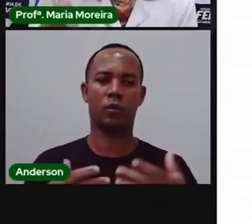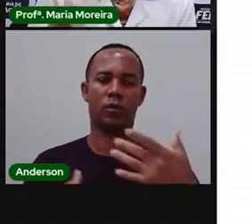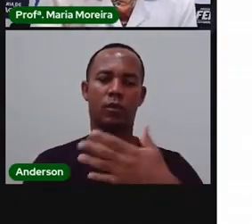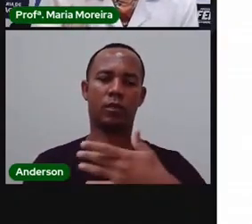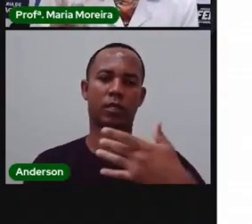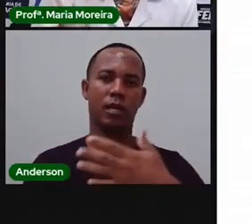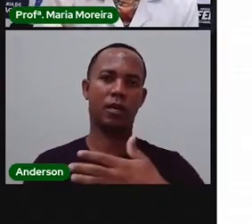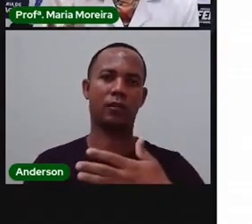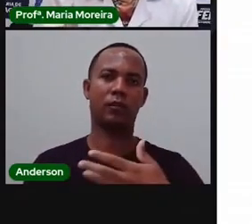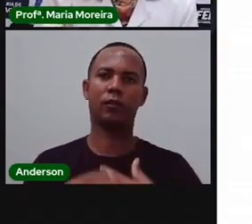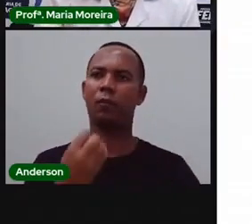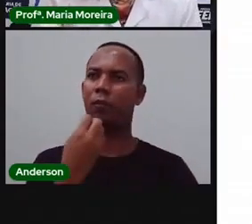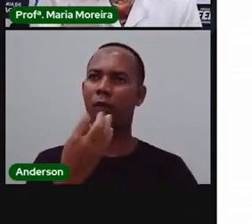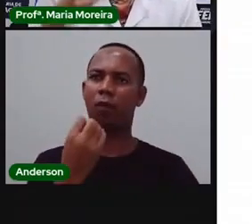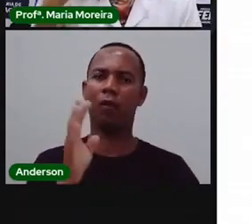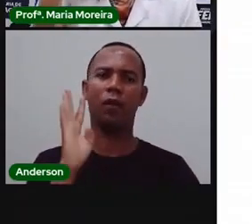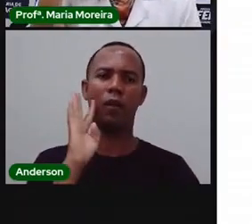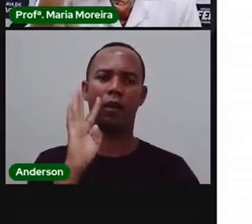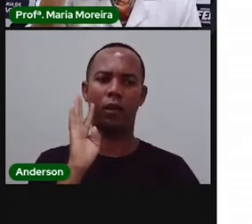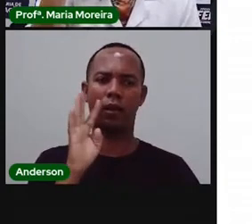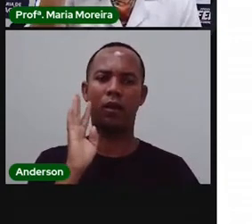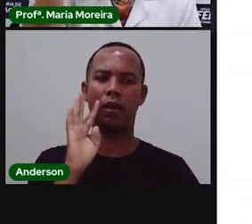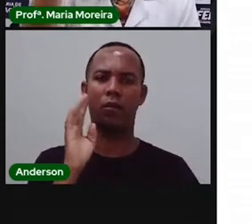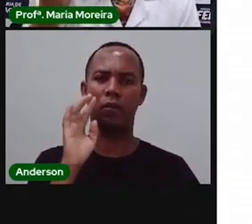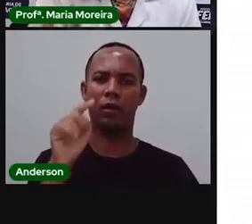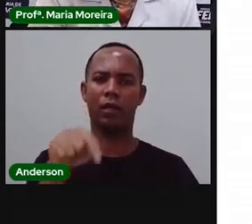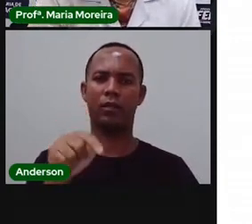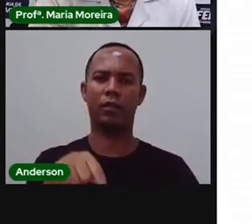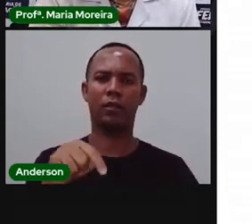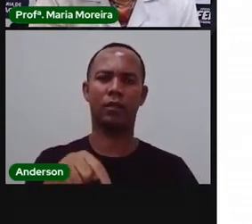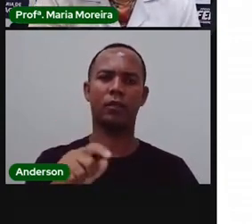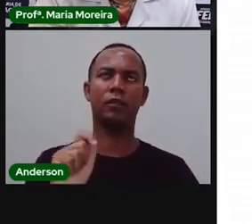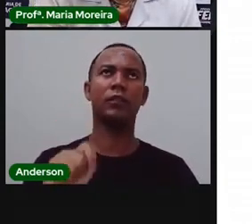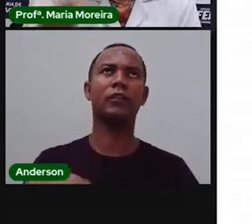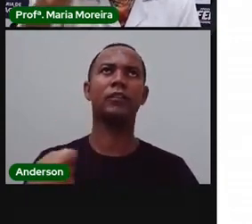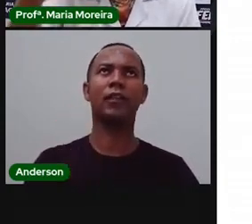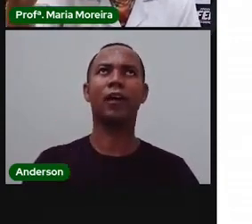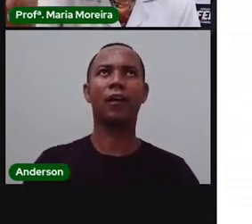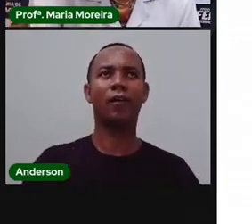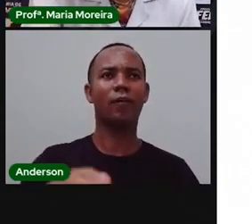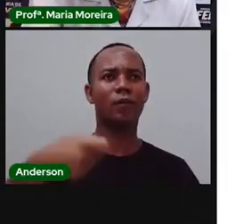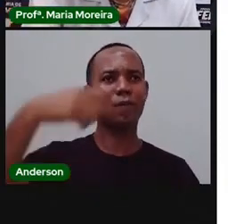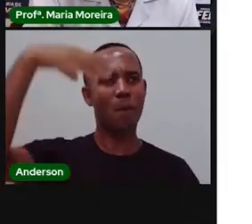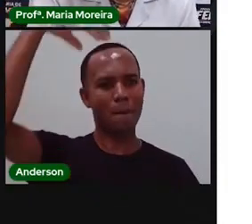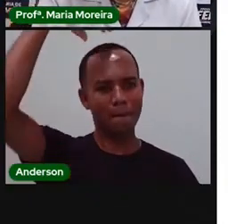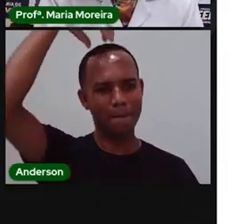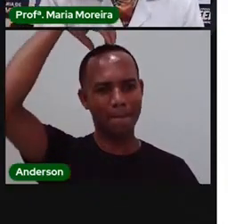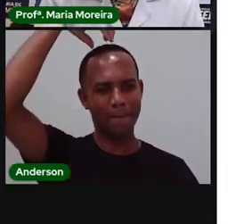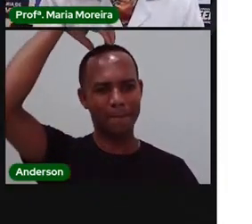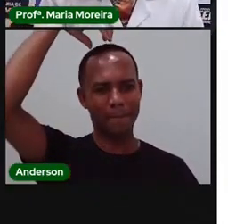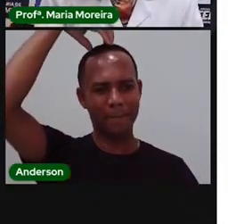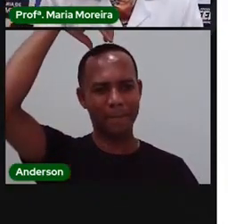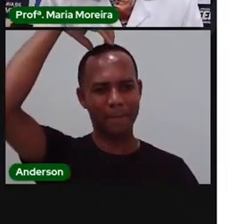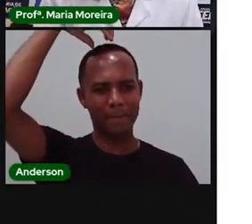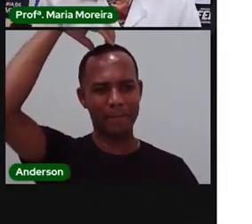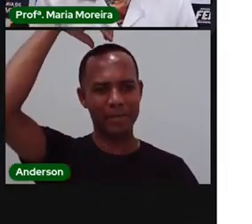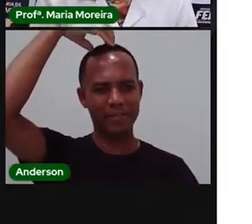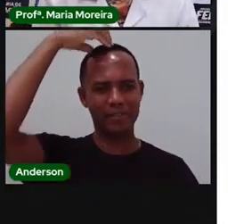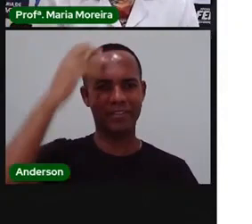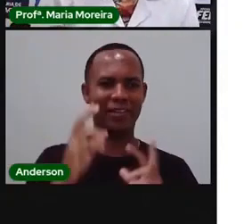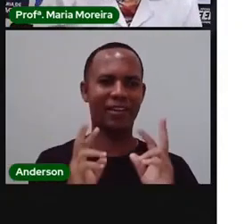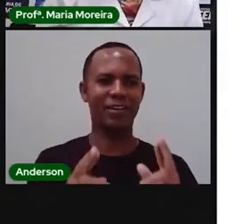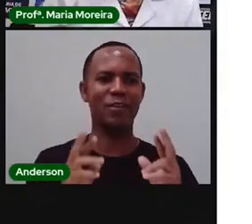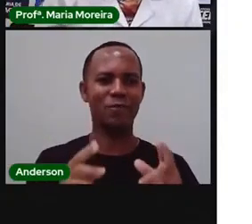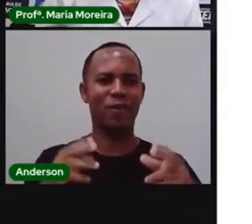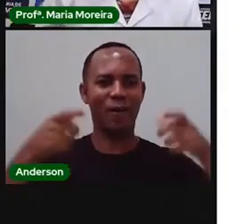lembra que lá no início a prof falou, olha, esse Princesa do Sertão, o porquê de Princesa do Sertão? O Princesa do Sertão foi